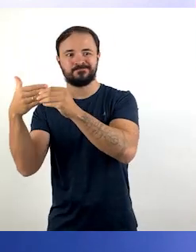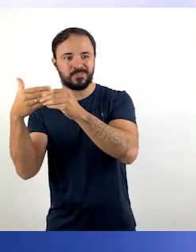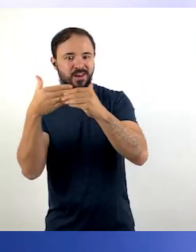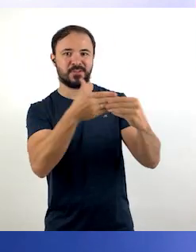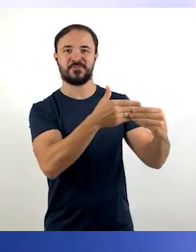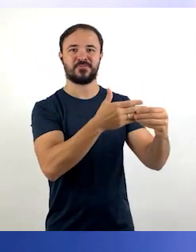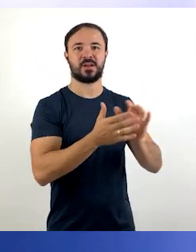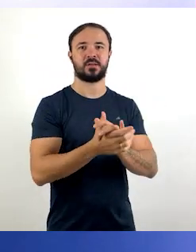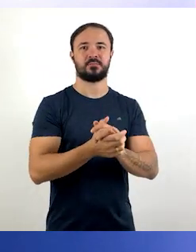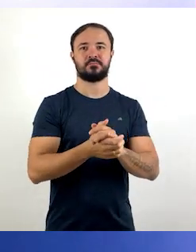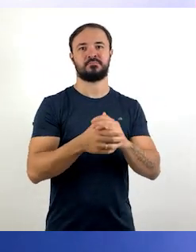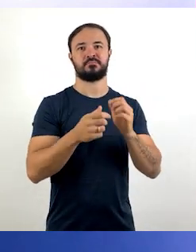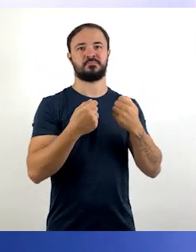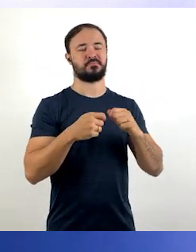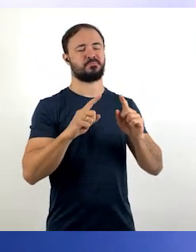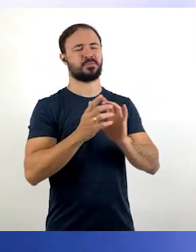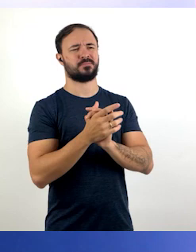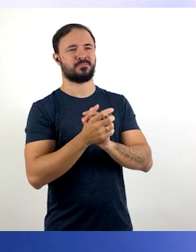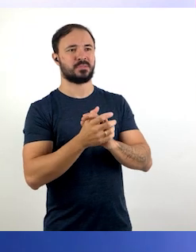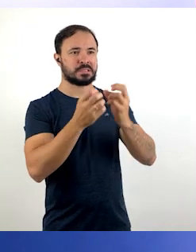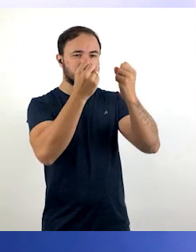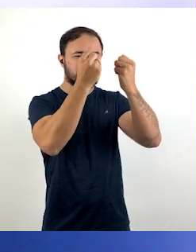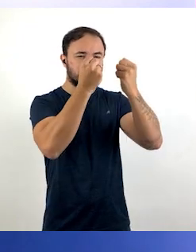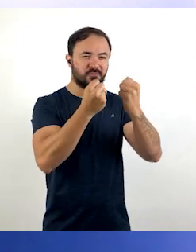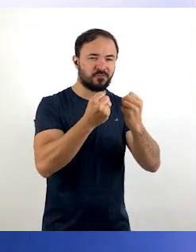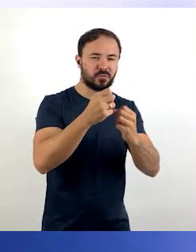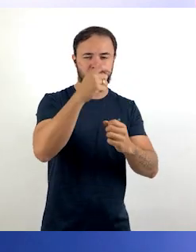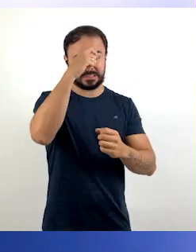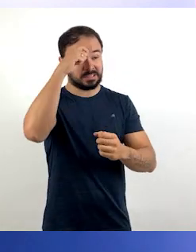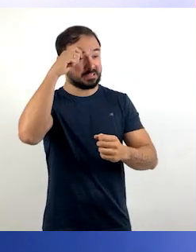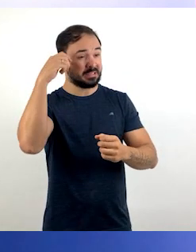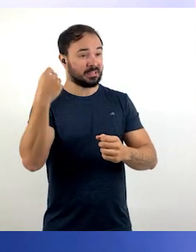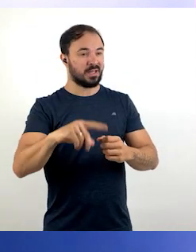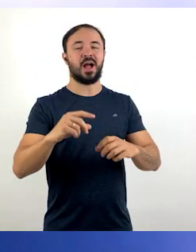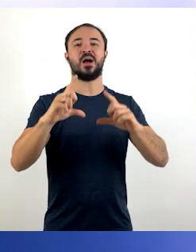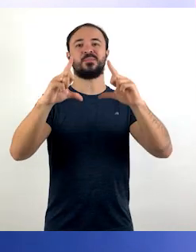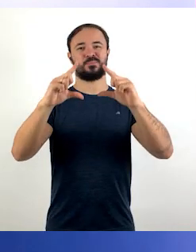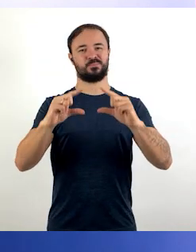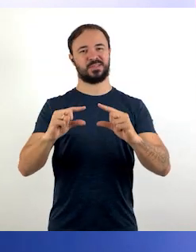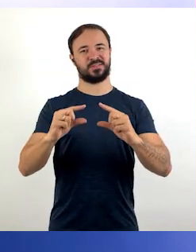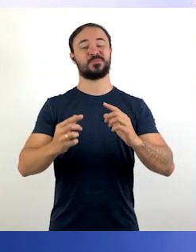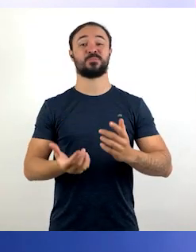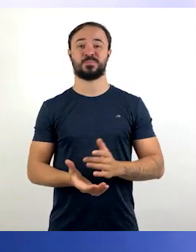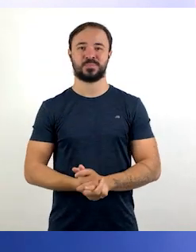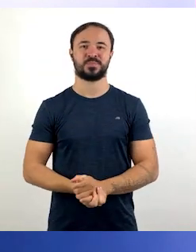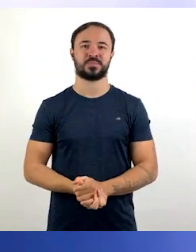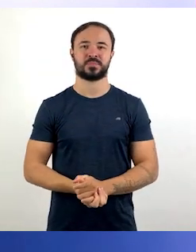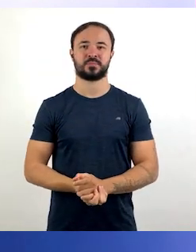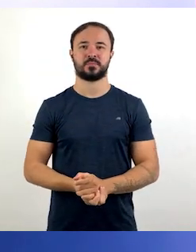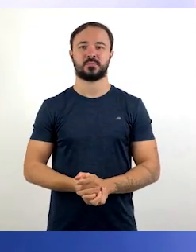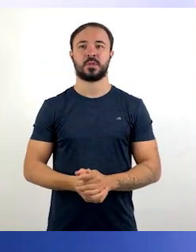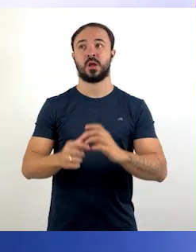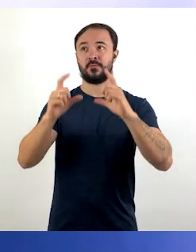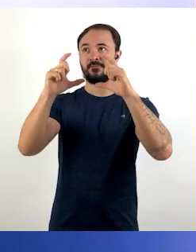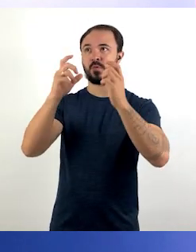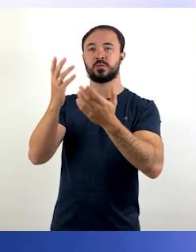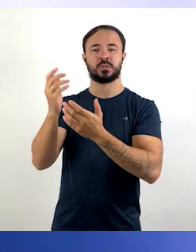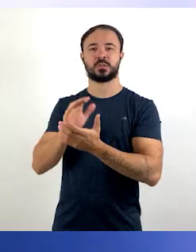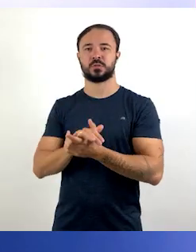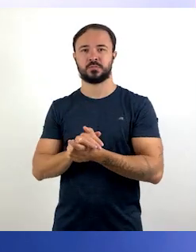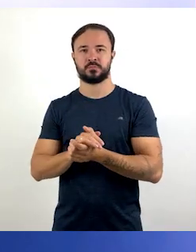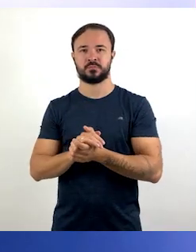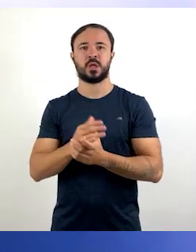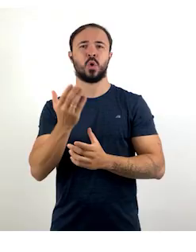e que cada vez menos esforço fosse necessário para isso. Nós temos aqui na imagem uma das primeiras locomotivas que